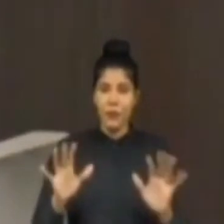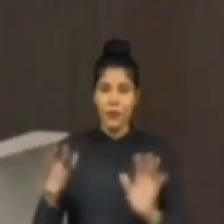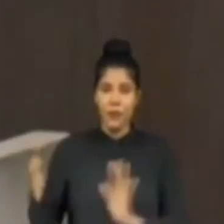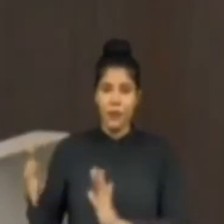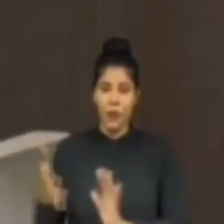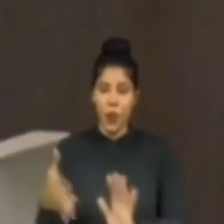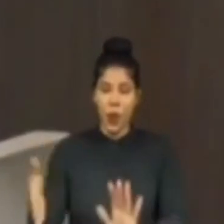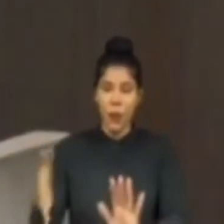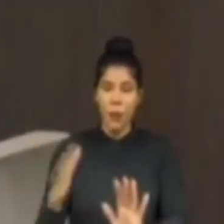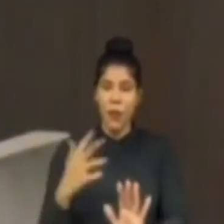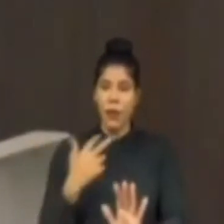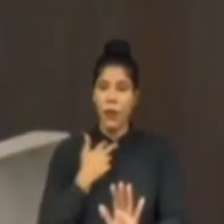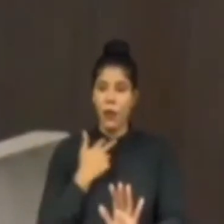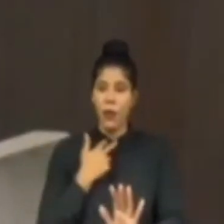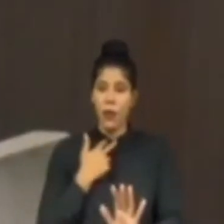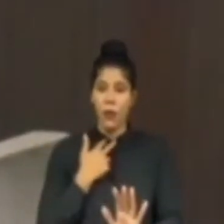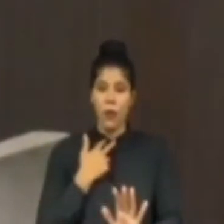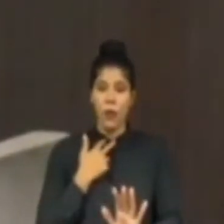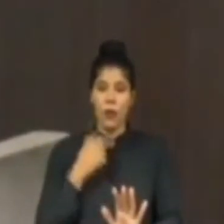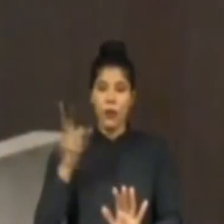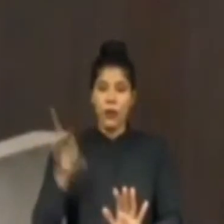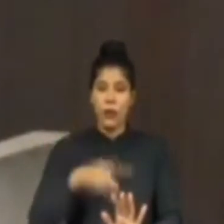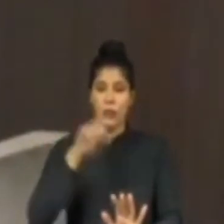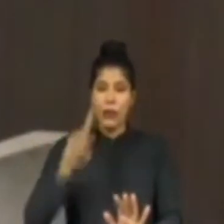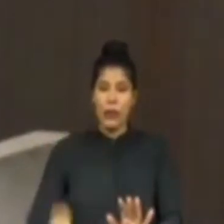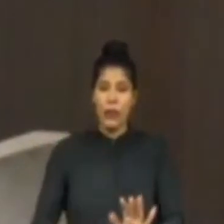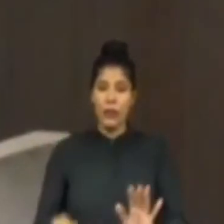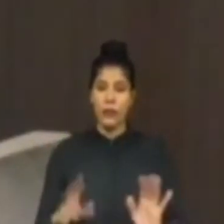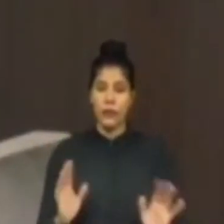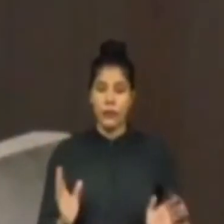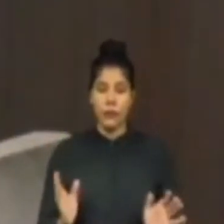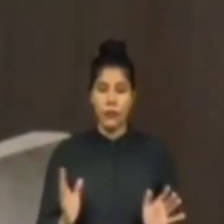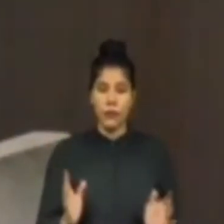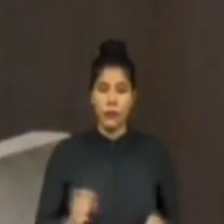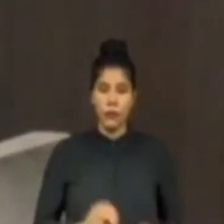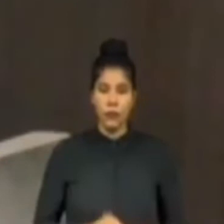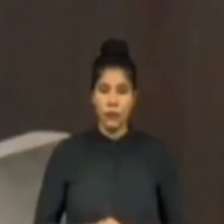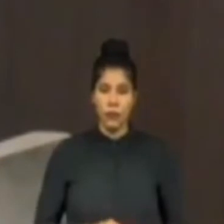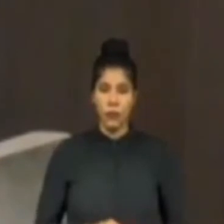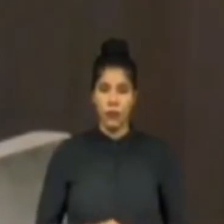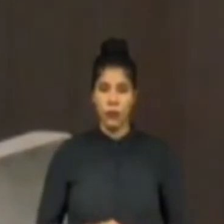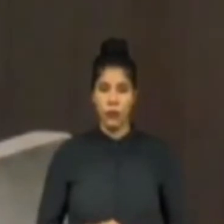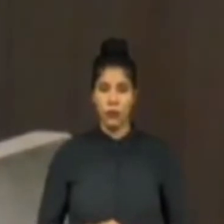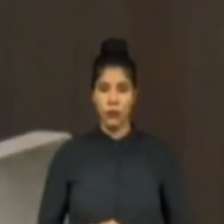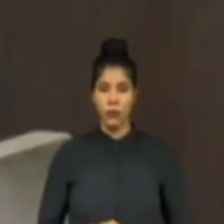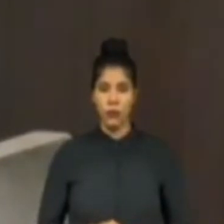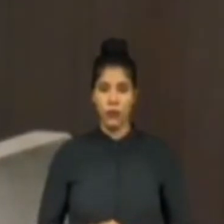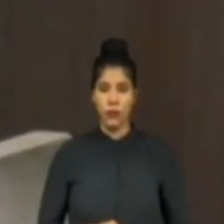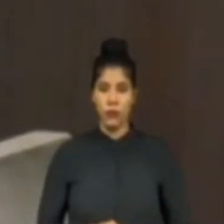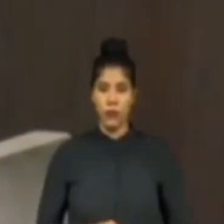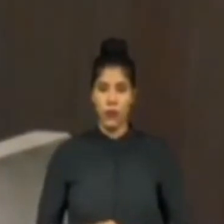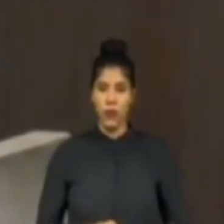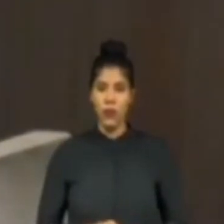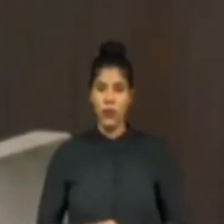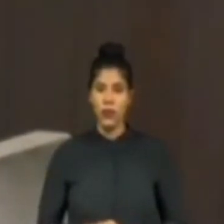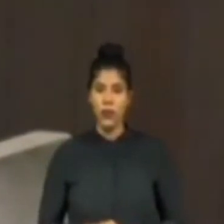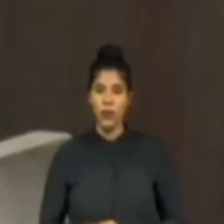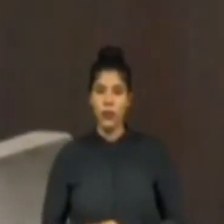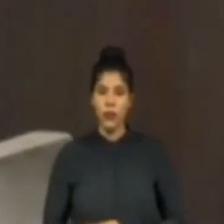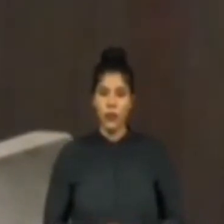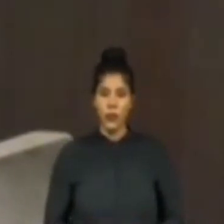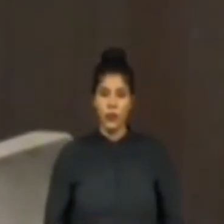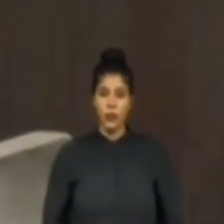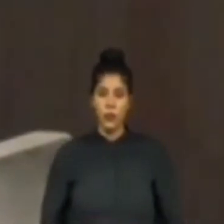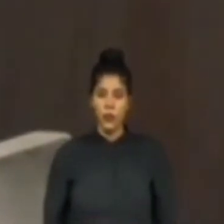podemos deixar de colocar no comando desse projeto, mesmo tendo